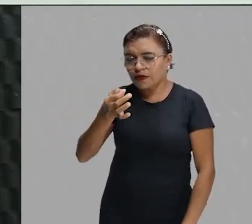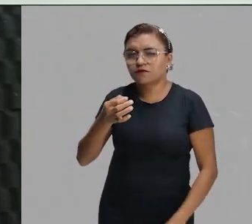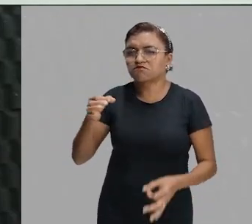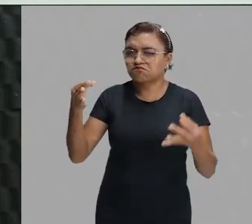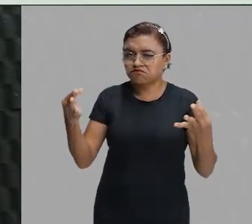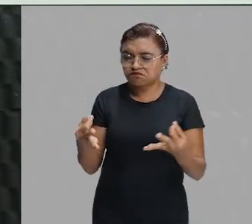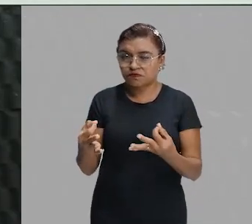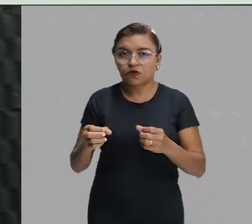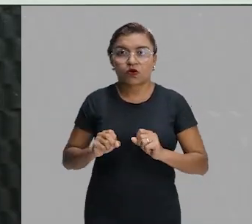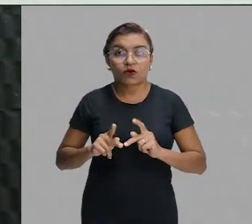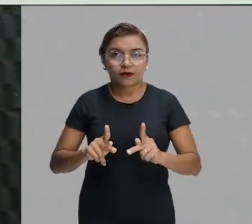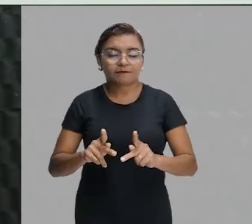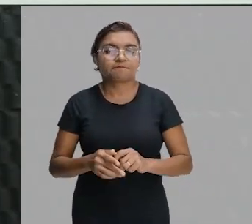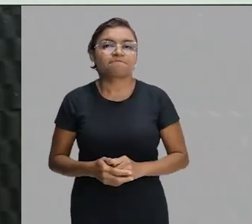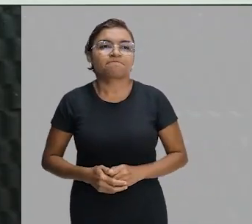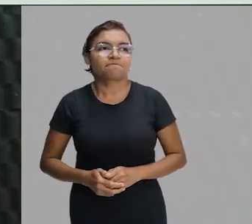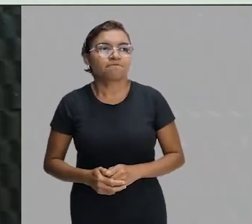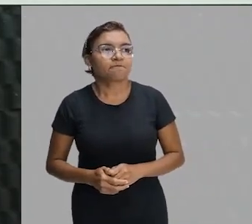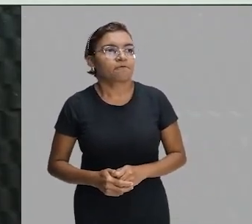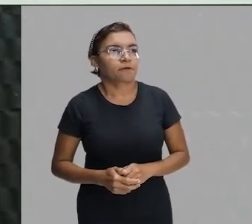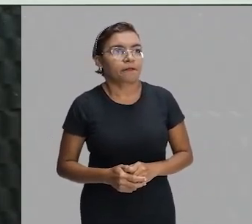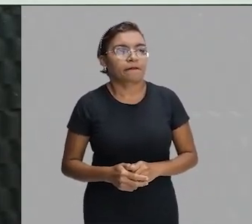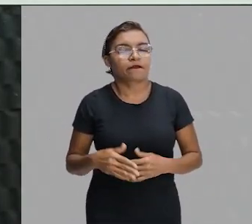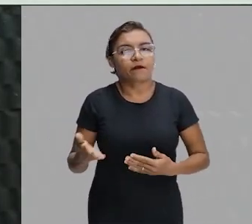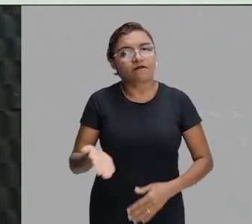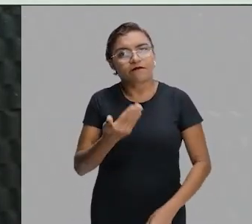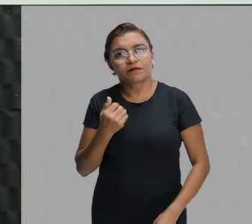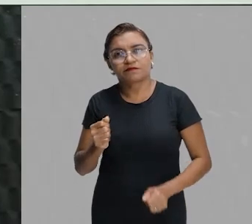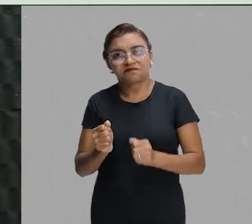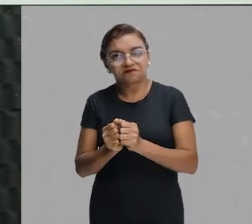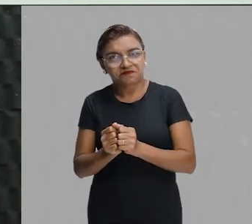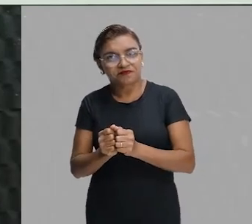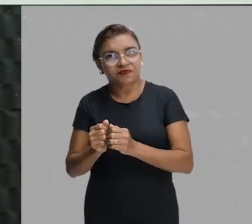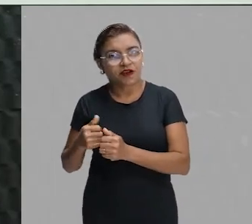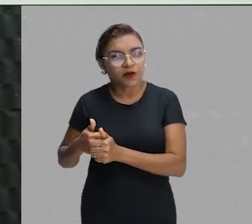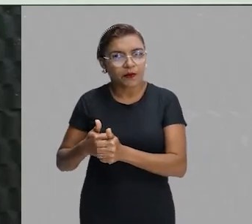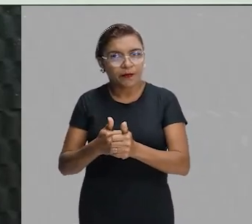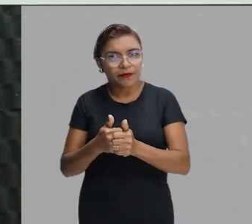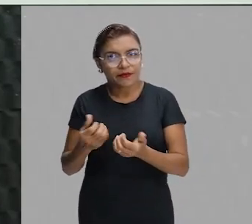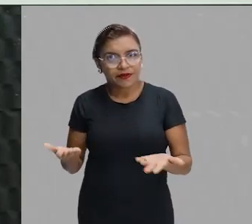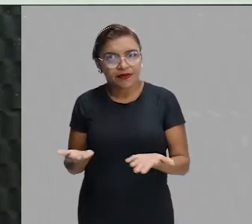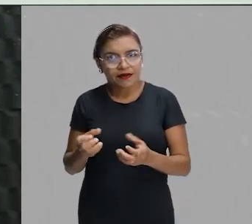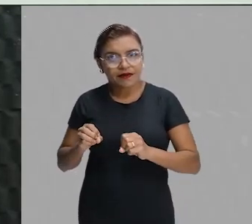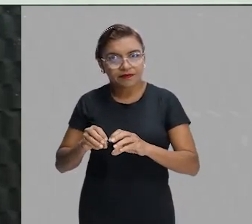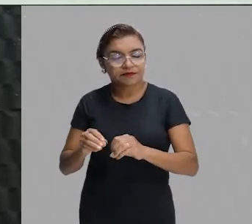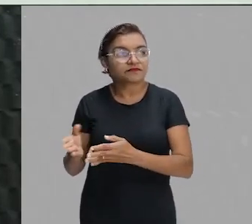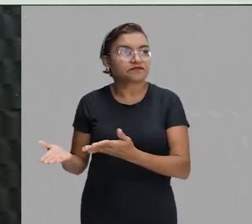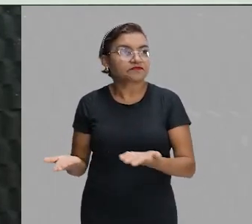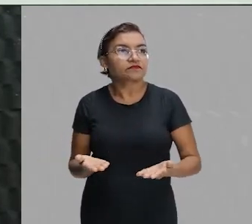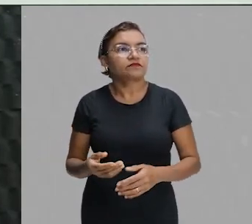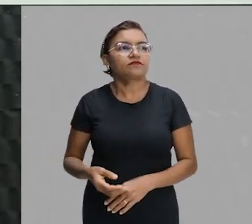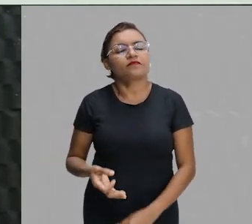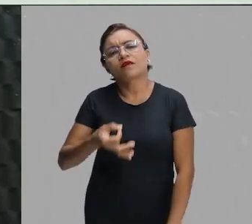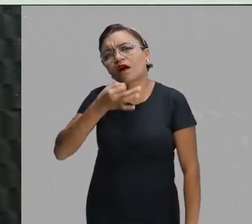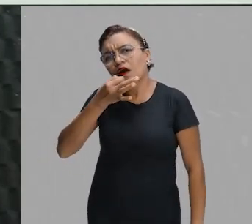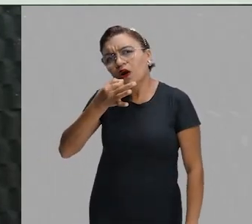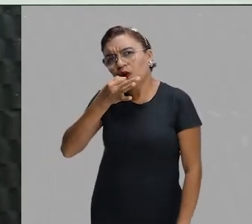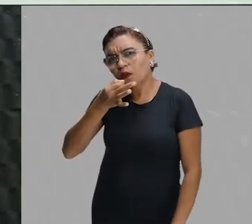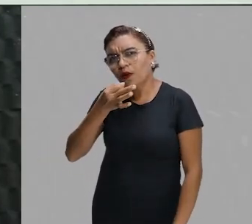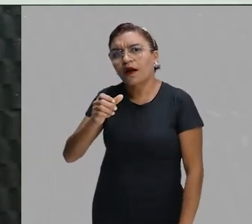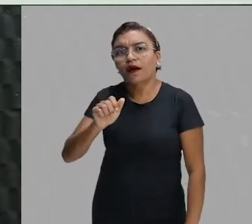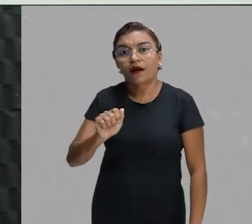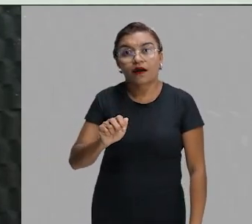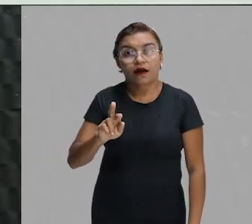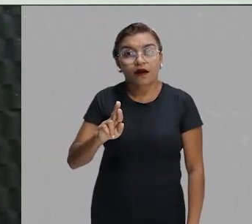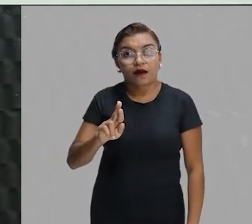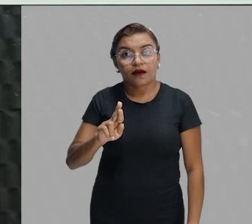ok? Show? Então, vamos lá, vamos acompanhar aqui. Bom, quando a gente fala em argumento, quando nós estamos falando em